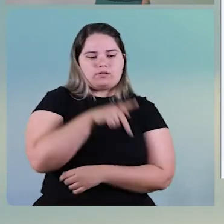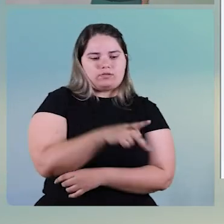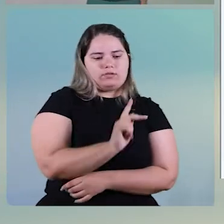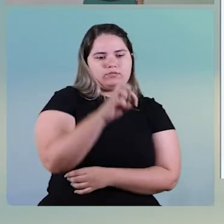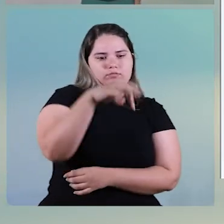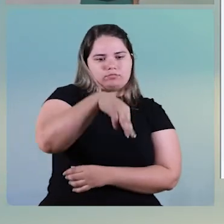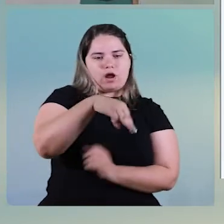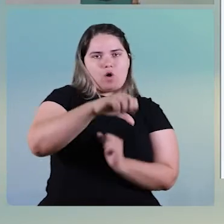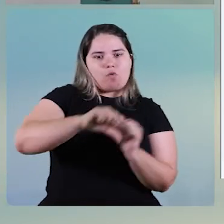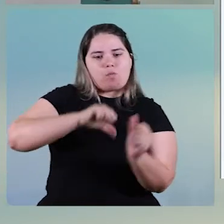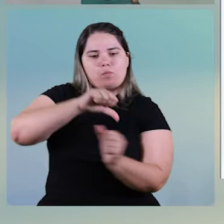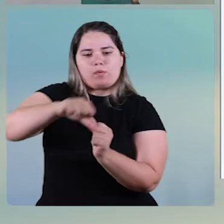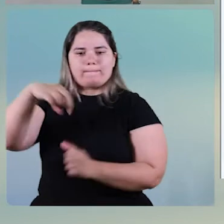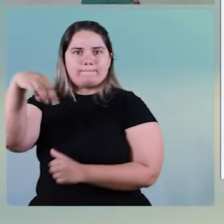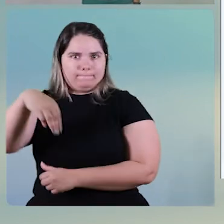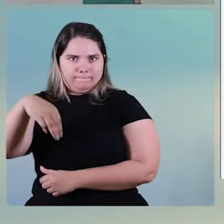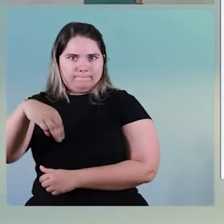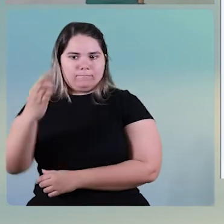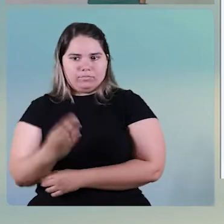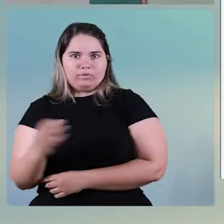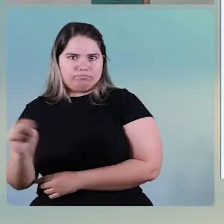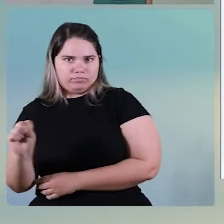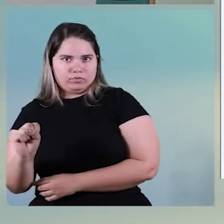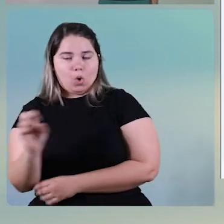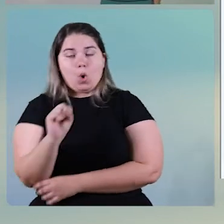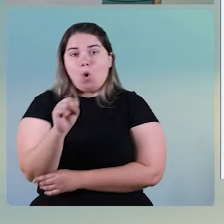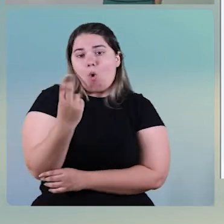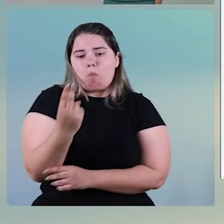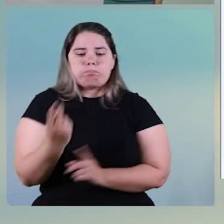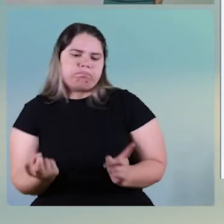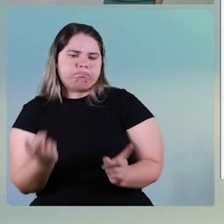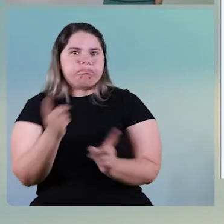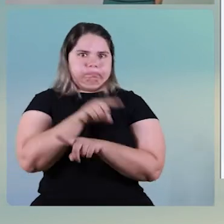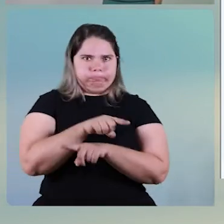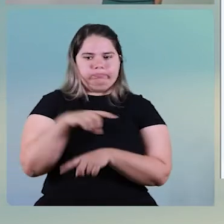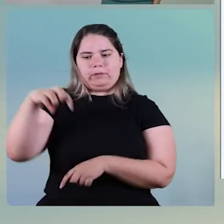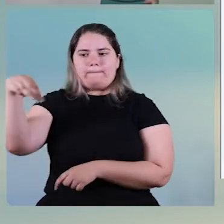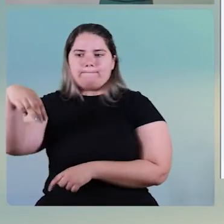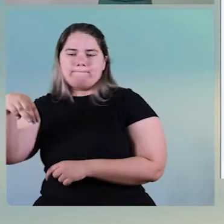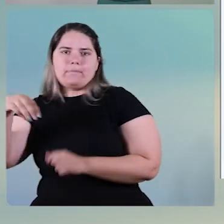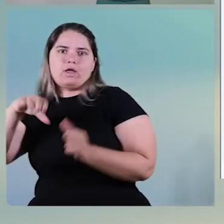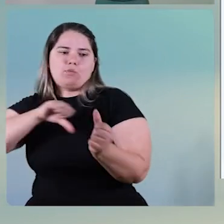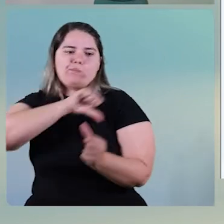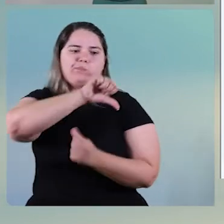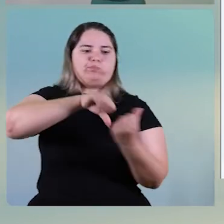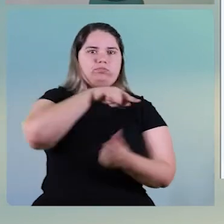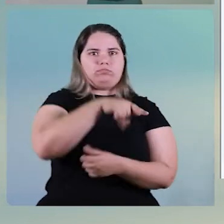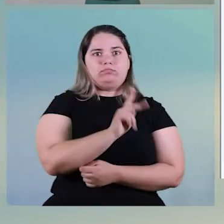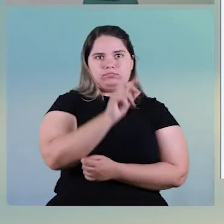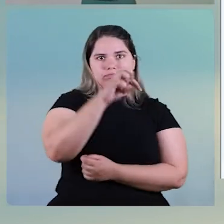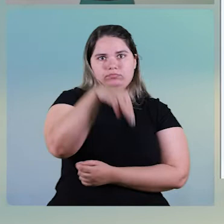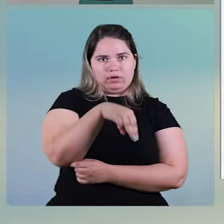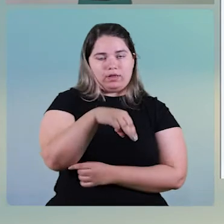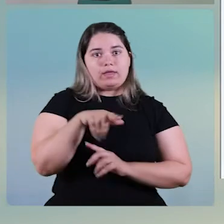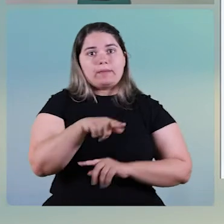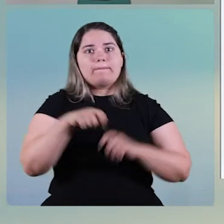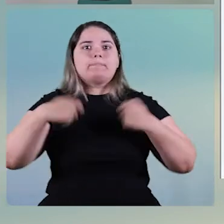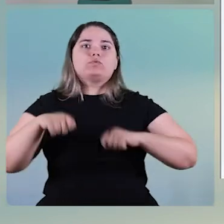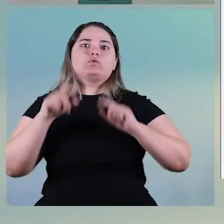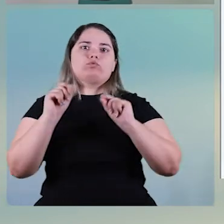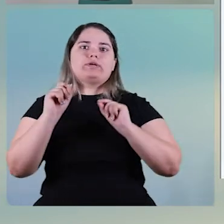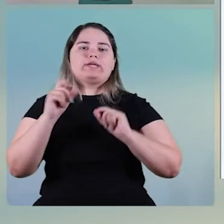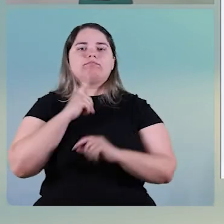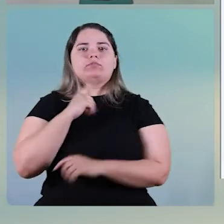metro por segundo ou metro por segundo em quilômetro por hora. Para isso, é preciso a gente ter um fator de